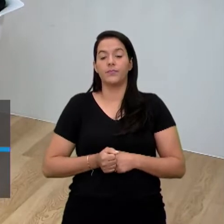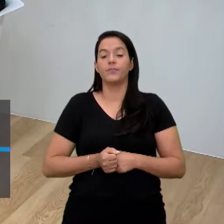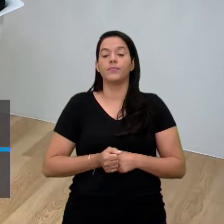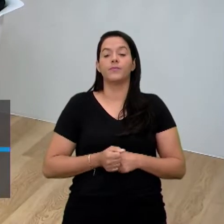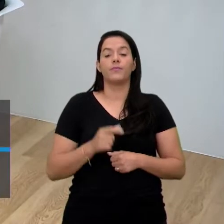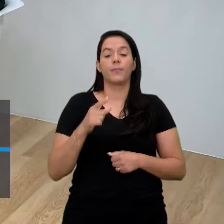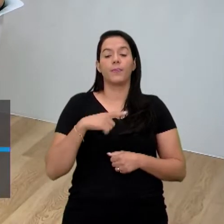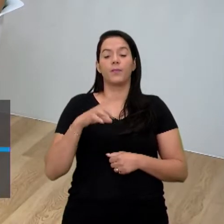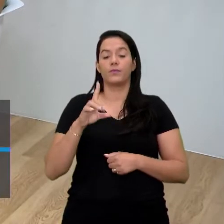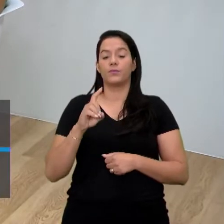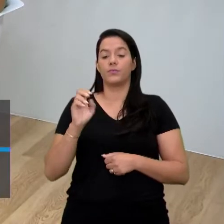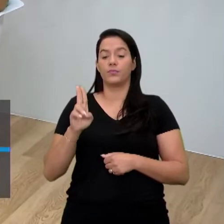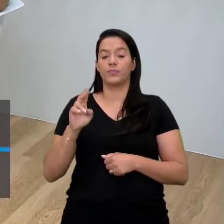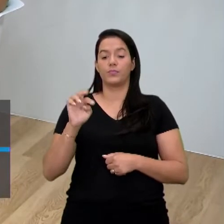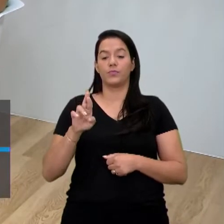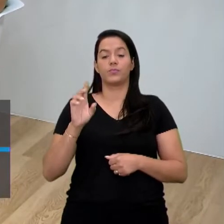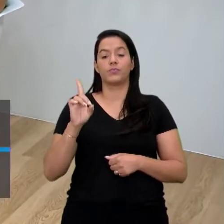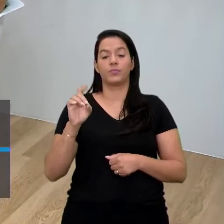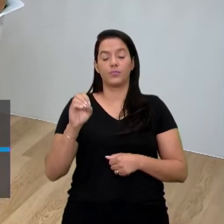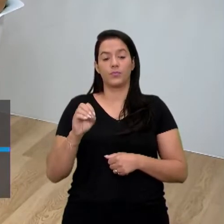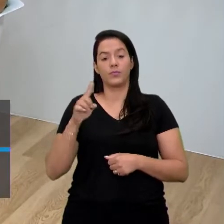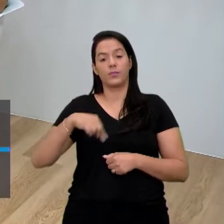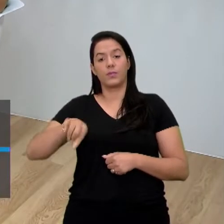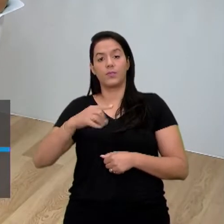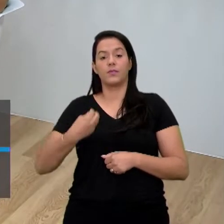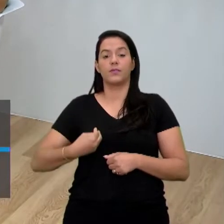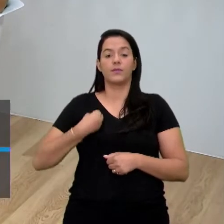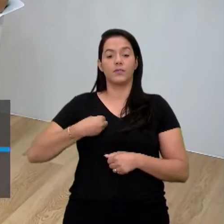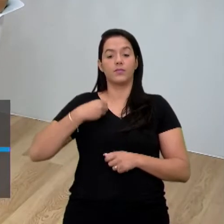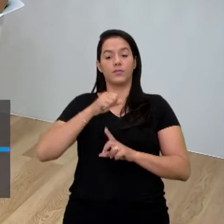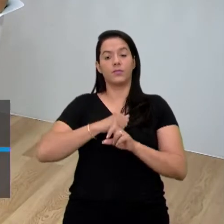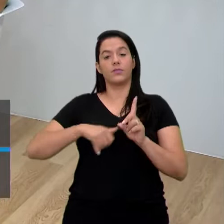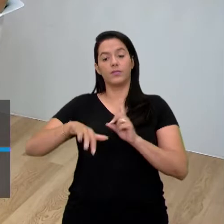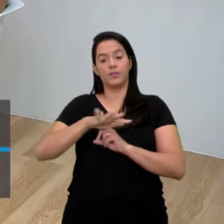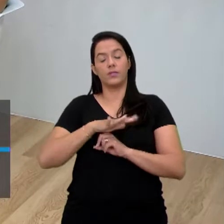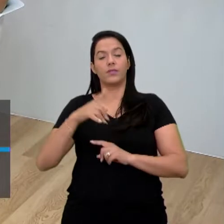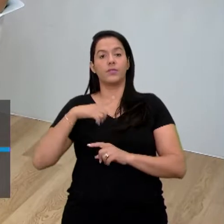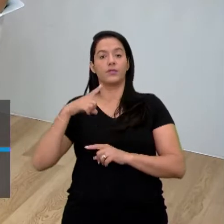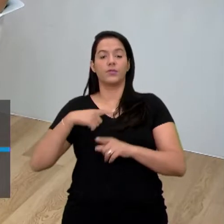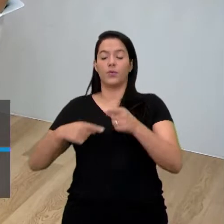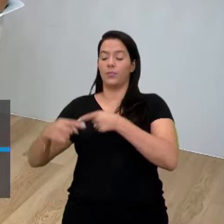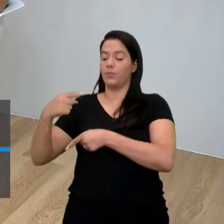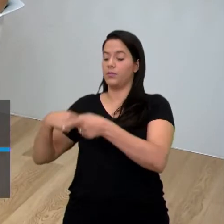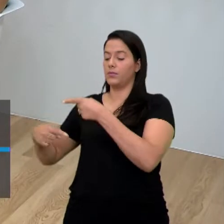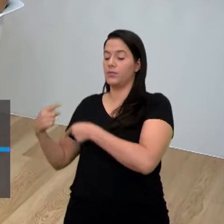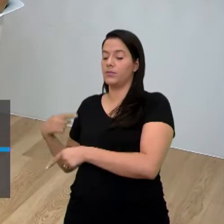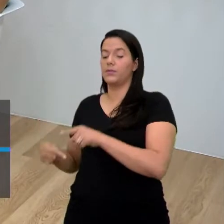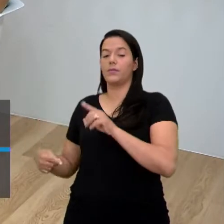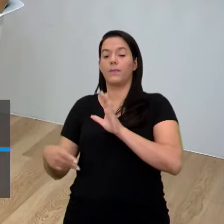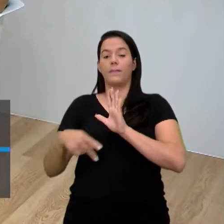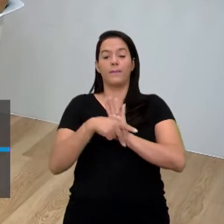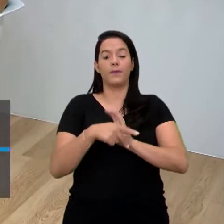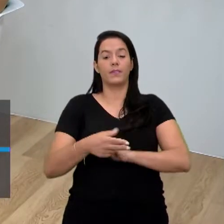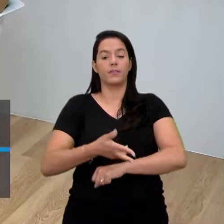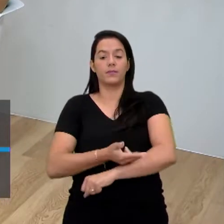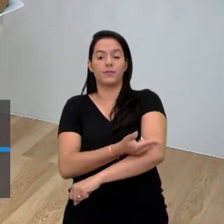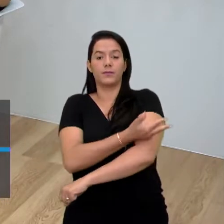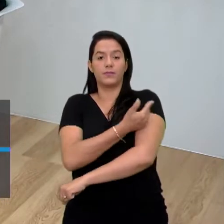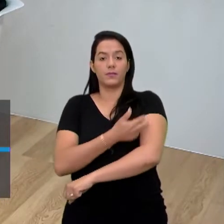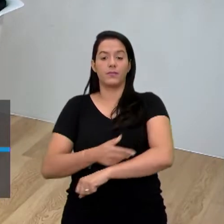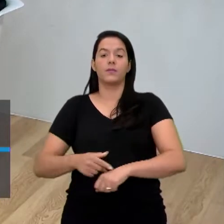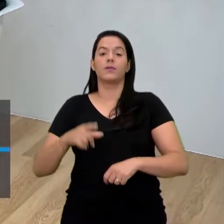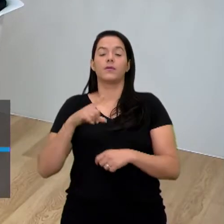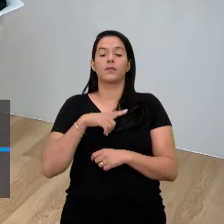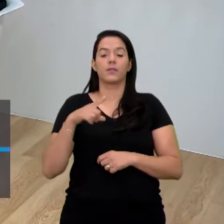os curdos, por exemplo, para viverem em sociedade, eles tinham uma tradição, principalmente entre as mulheres, das tatuagens deck, que